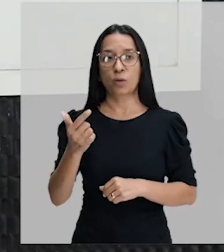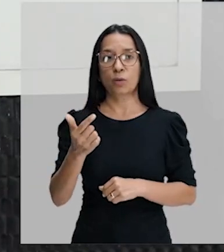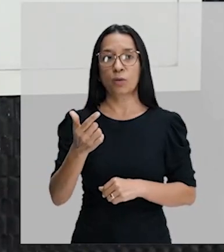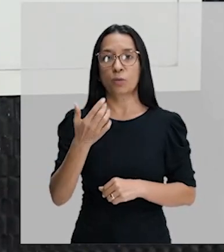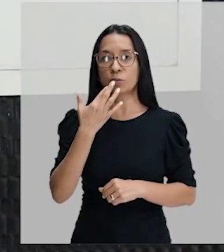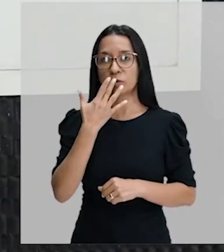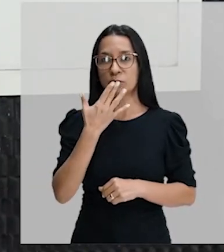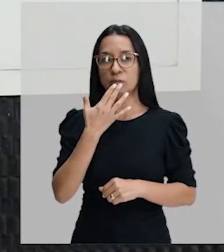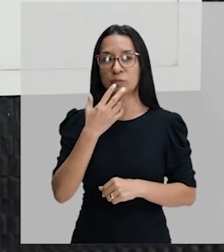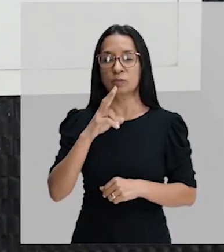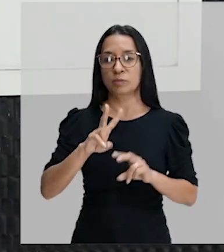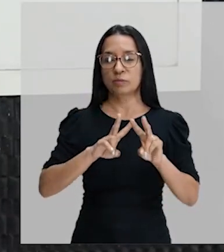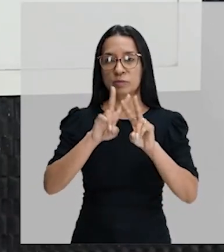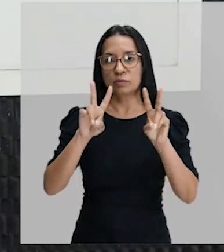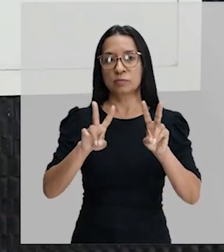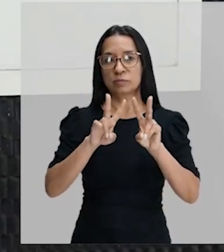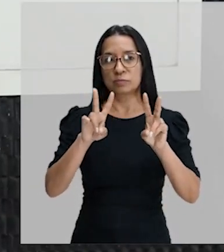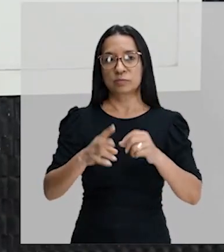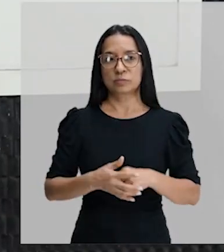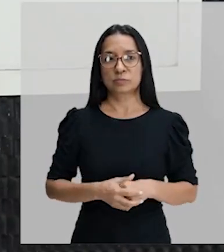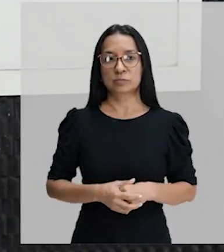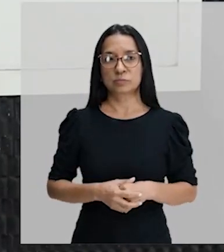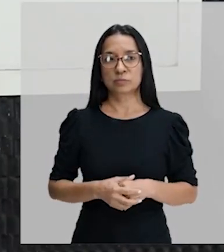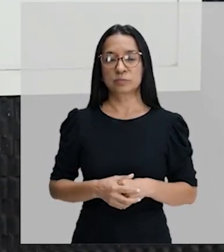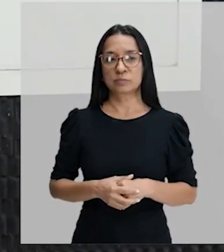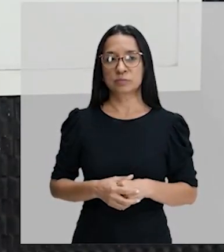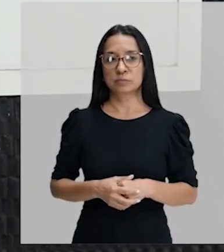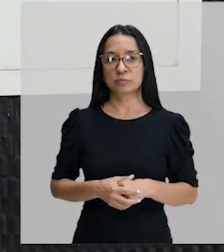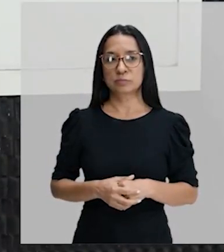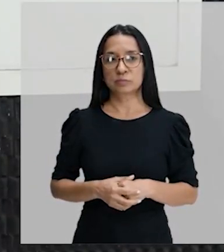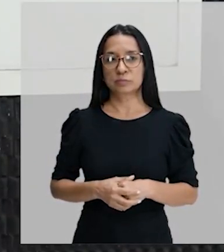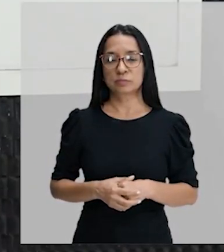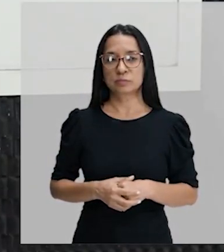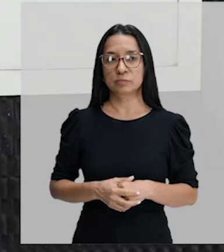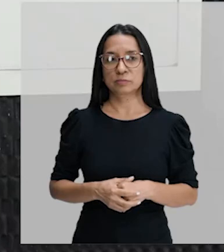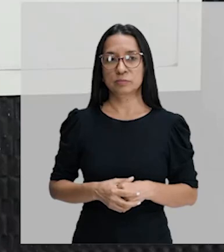1. E permanecer aqui com o 3 e o menos 1.